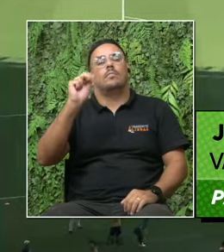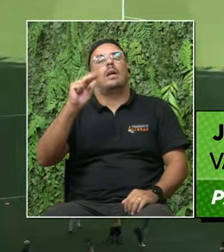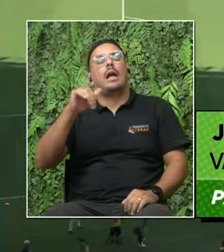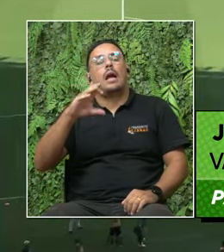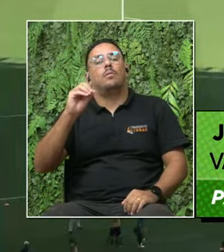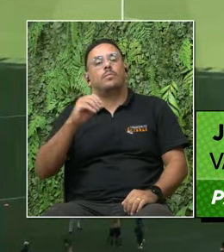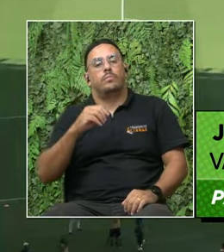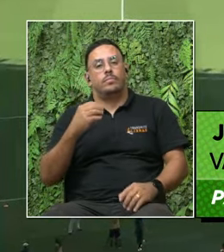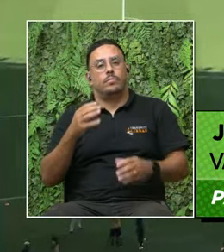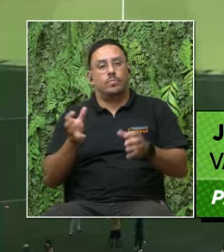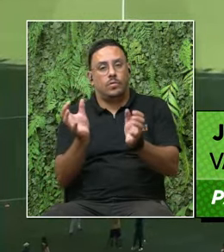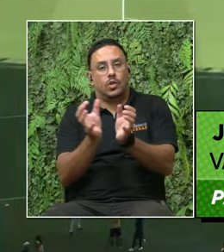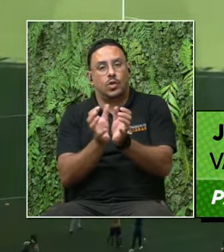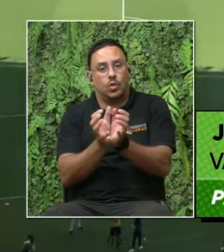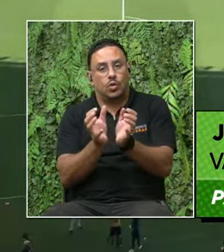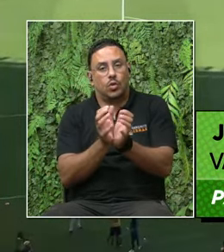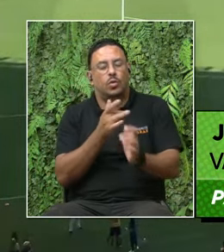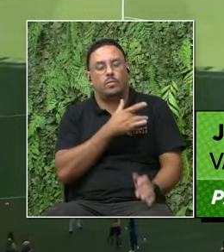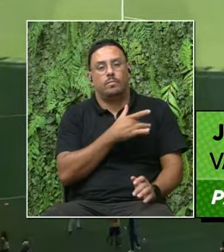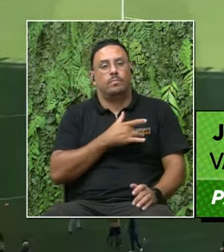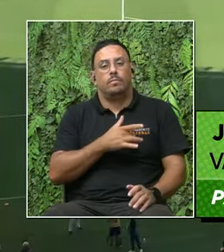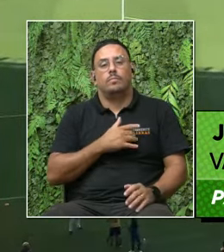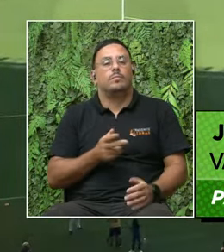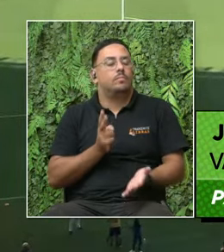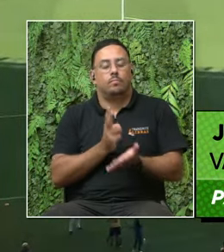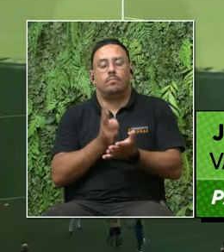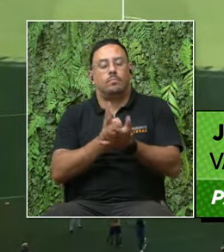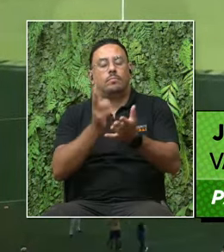Campo Cruzeiro sem inventar